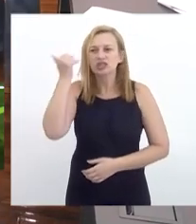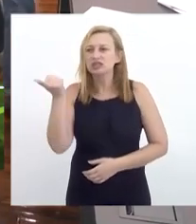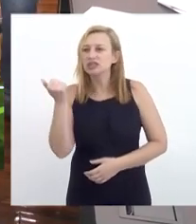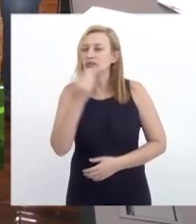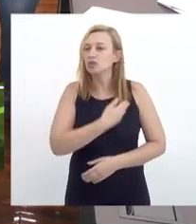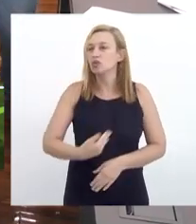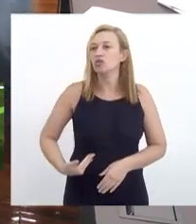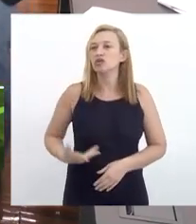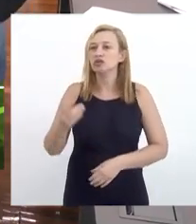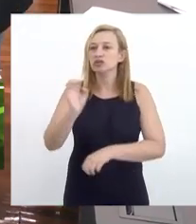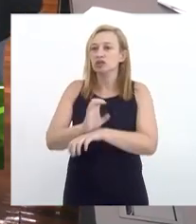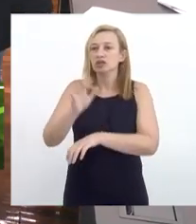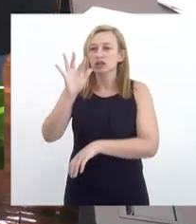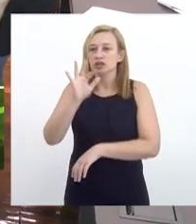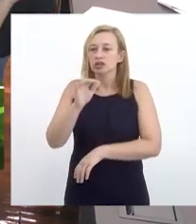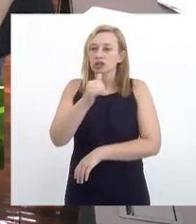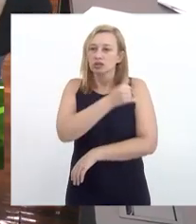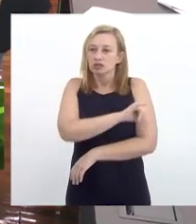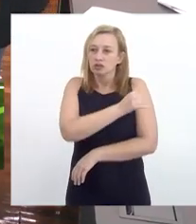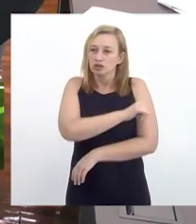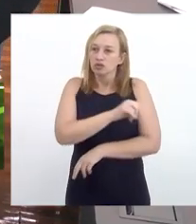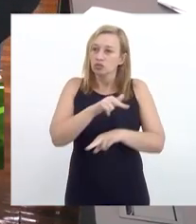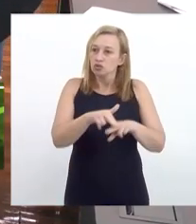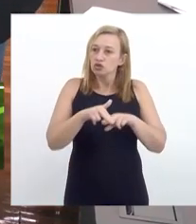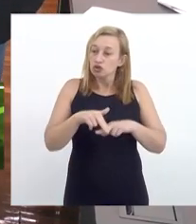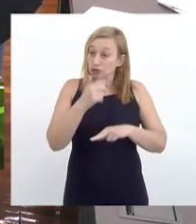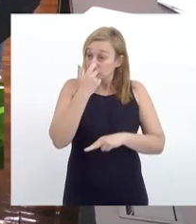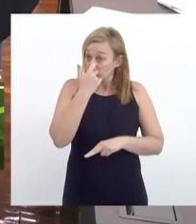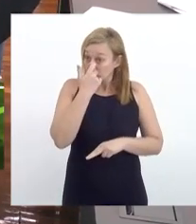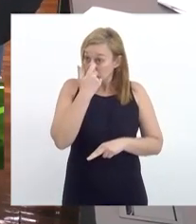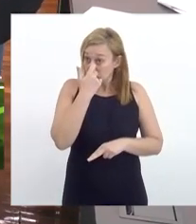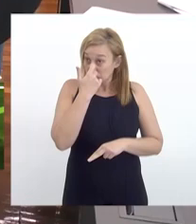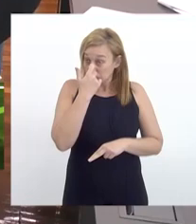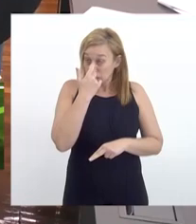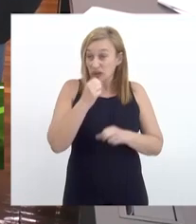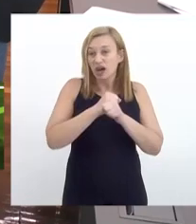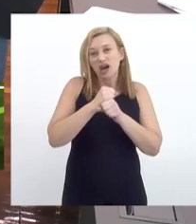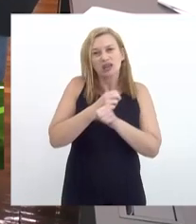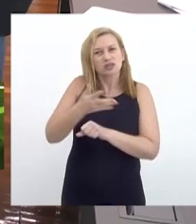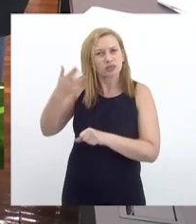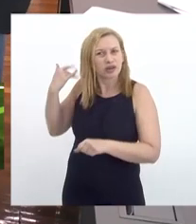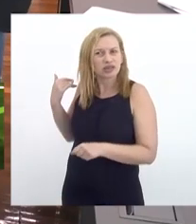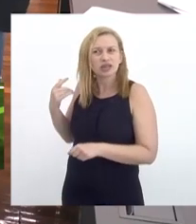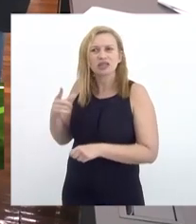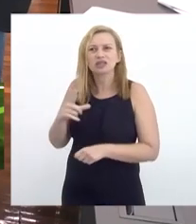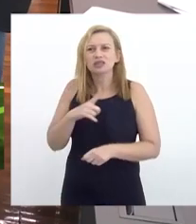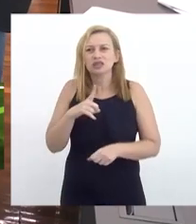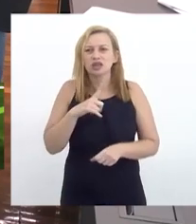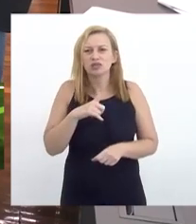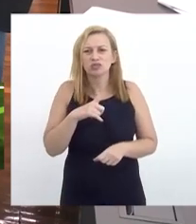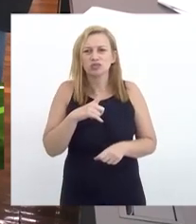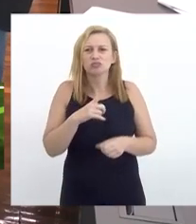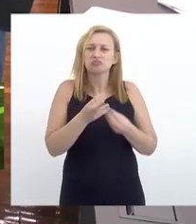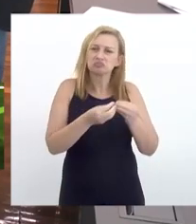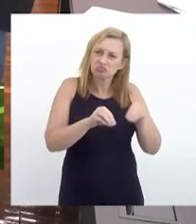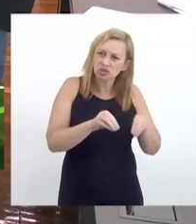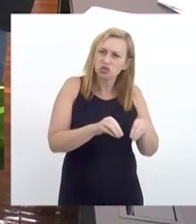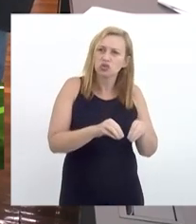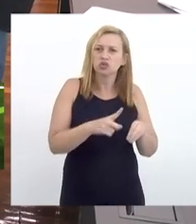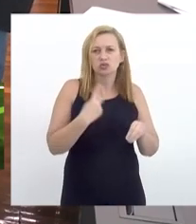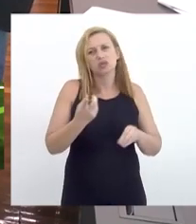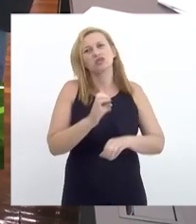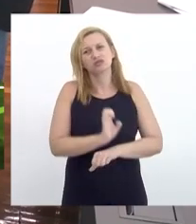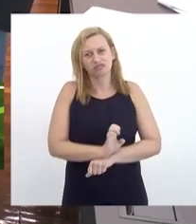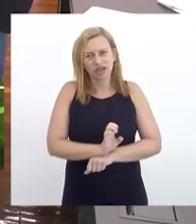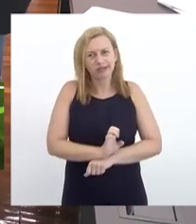Governo do Estado do Rio Devido a Provavelmente a anos anteriores A gente tem um rombo aí no nosso Estado E